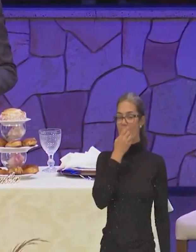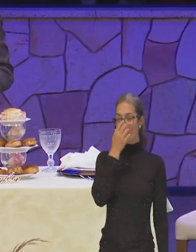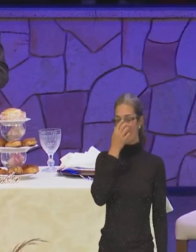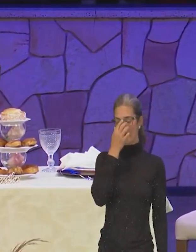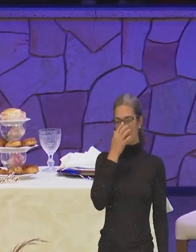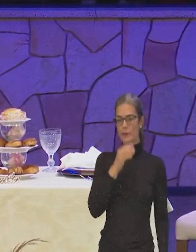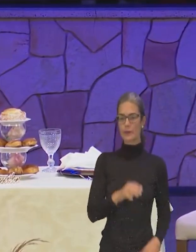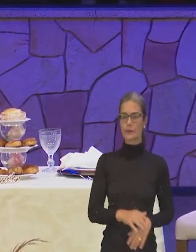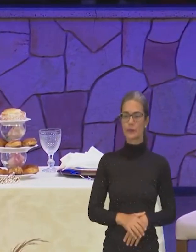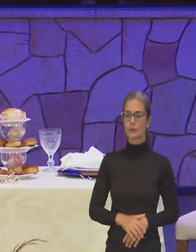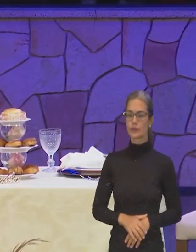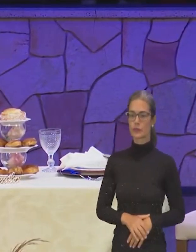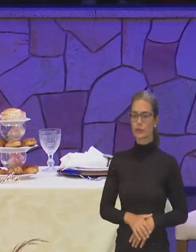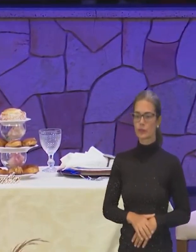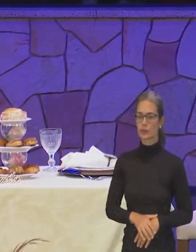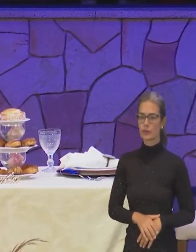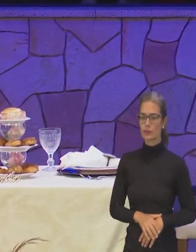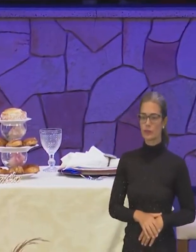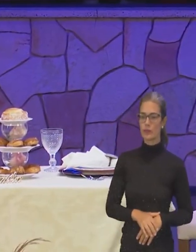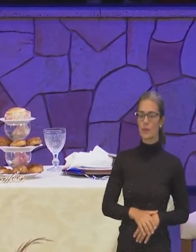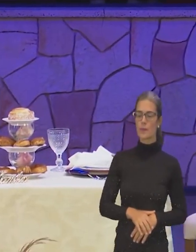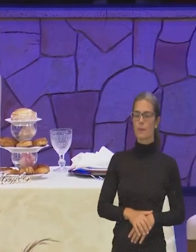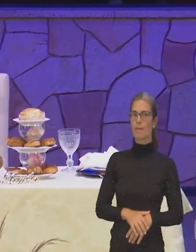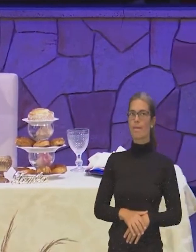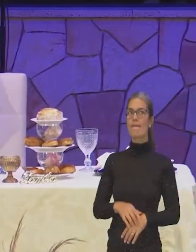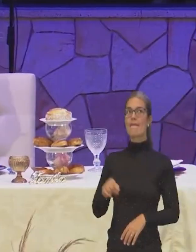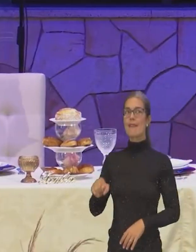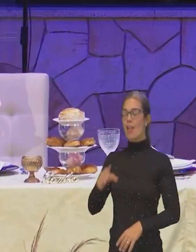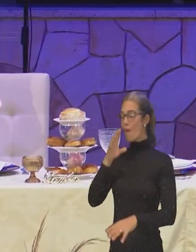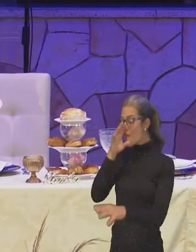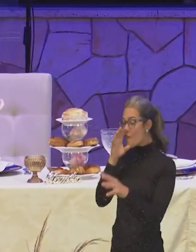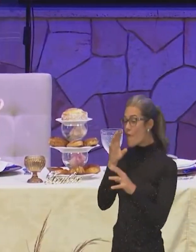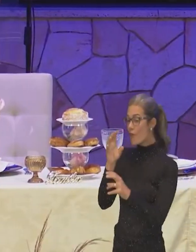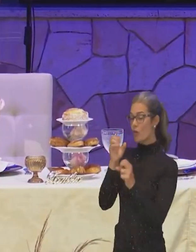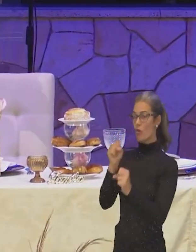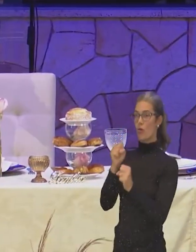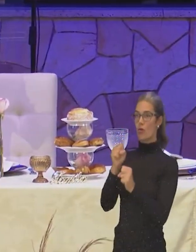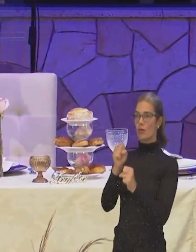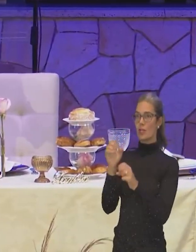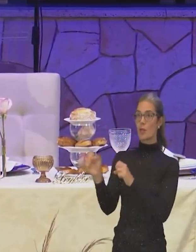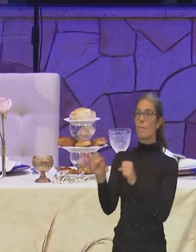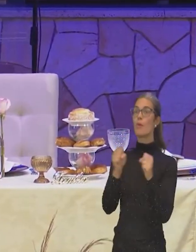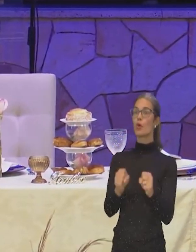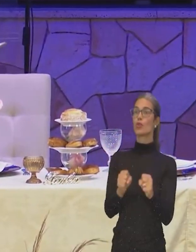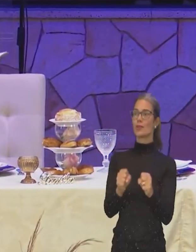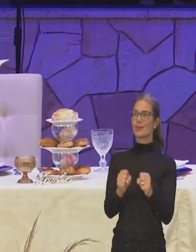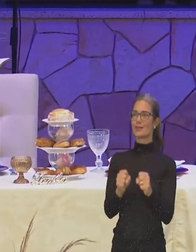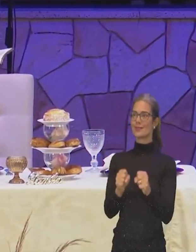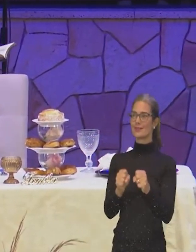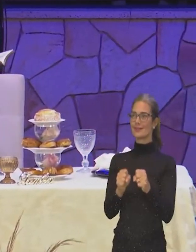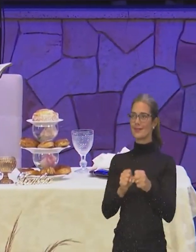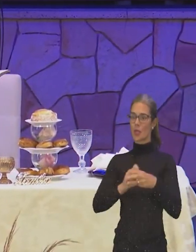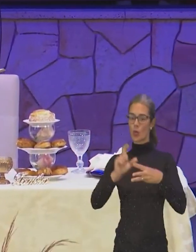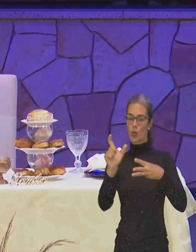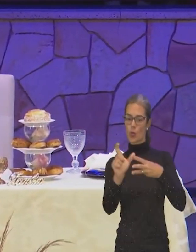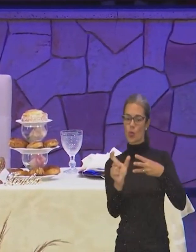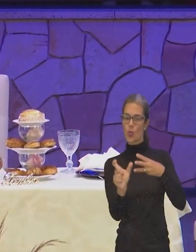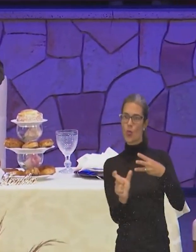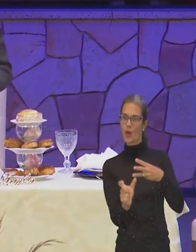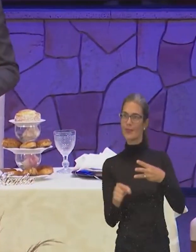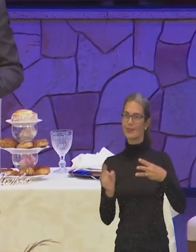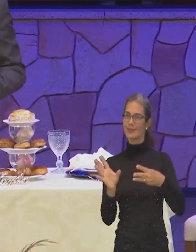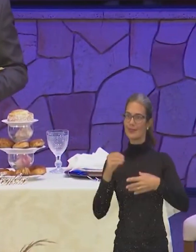Querido, isso é tão forte, isso é tão poderoso, quando nós trazemos esses preceitos para a